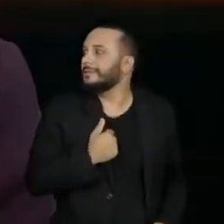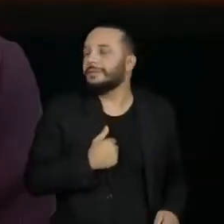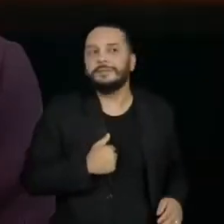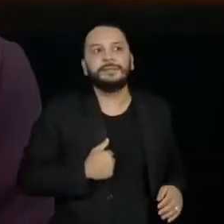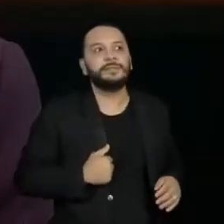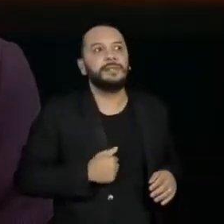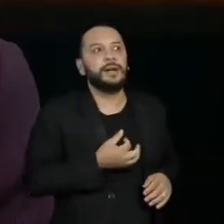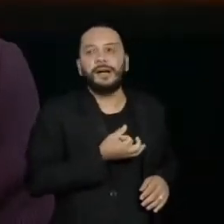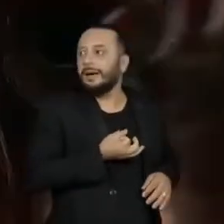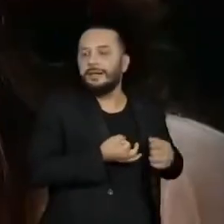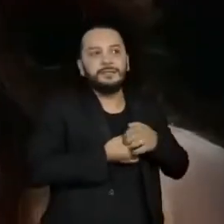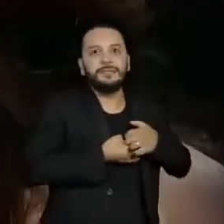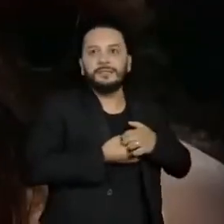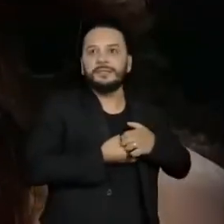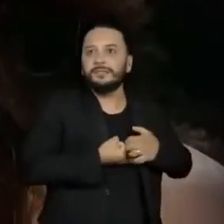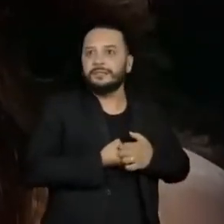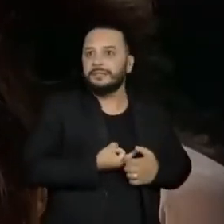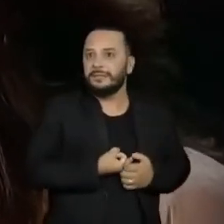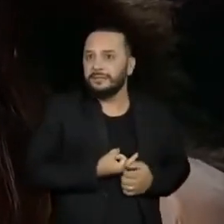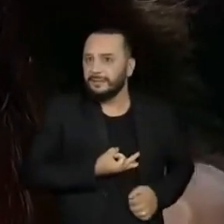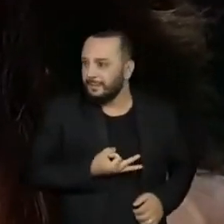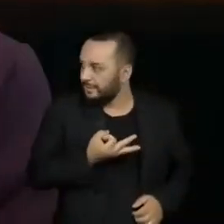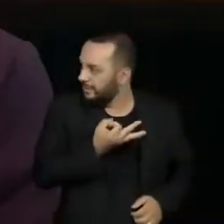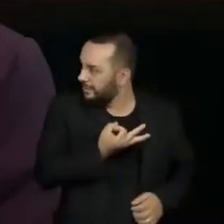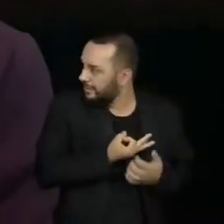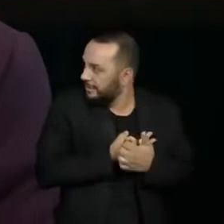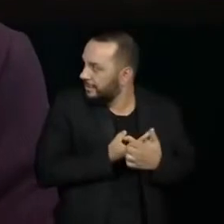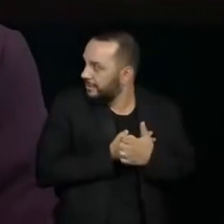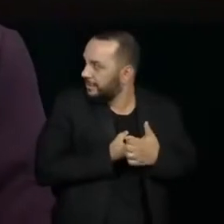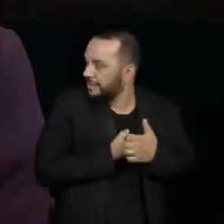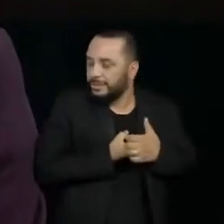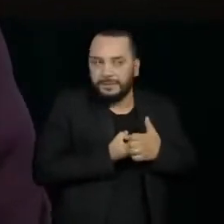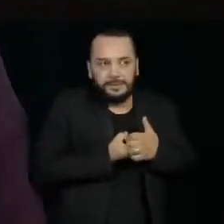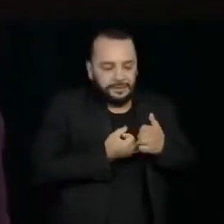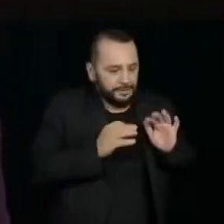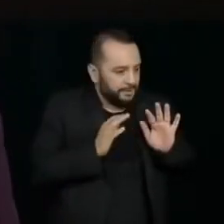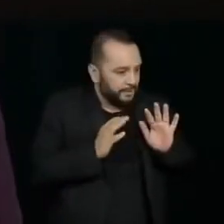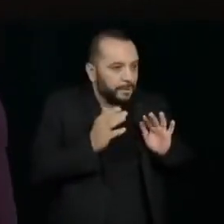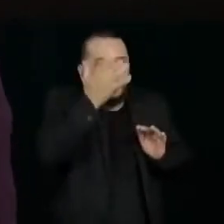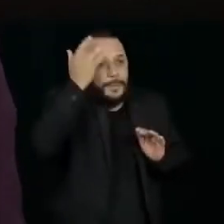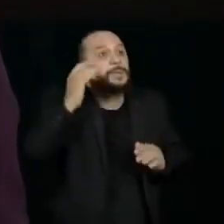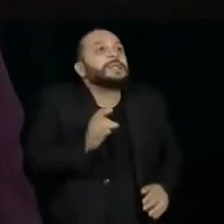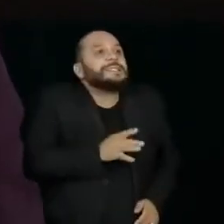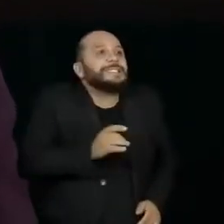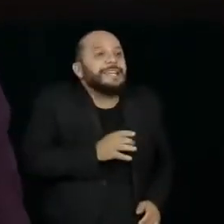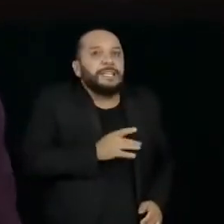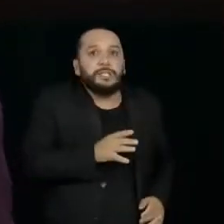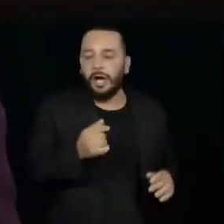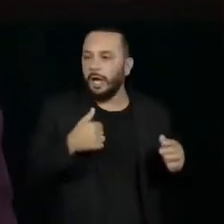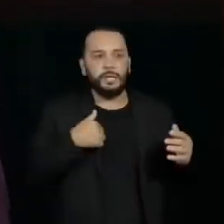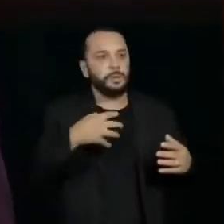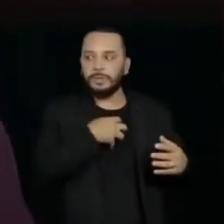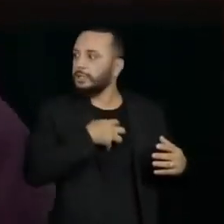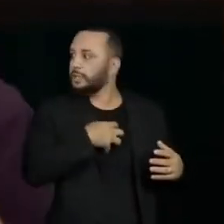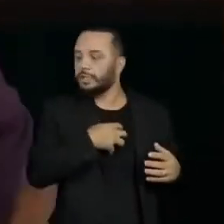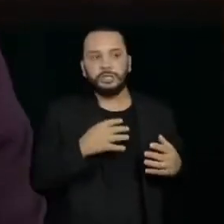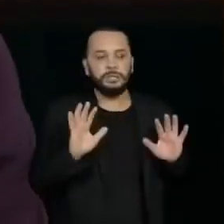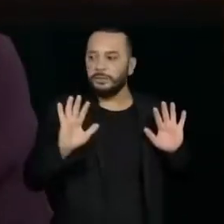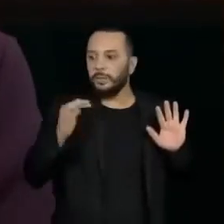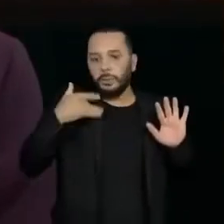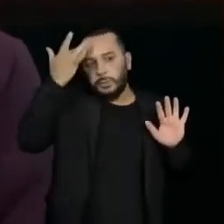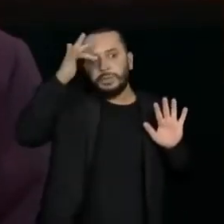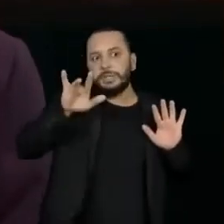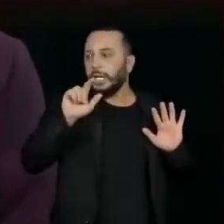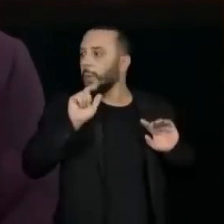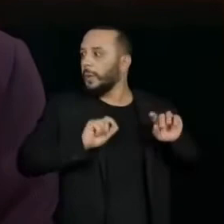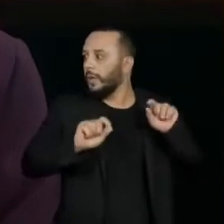uma coceira? É um cafezinho, né? Então. Porque é uma ameaça, né? A pessoa se sente ameaçada. Meu Deus, eu estou sentindo uma coisa e não sei